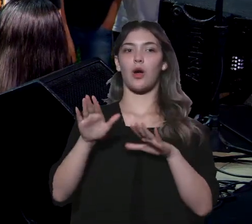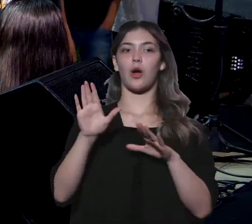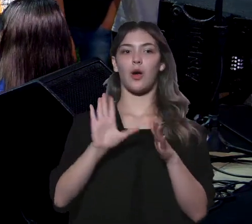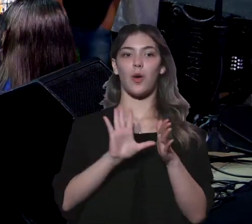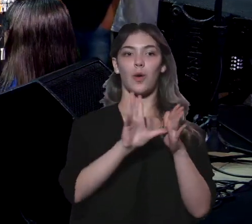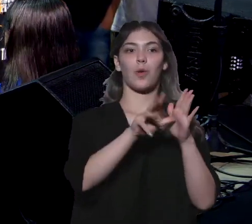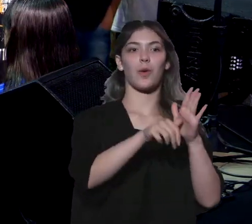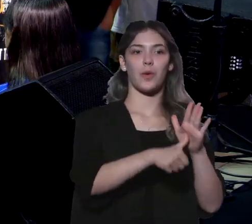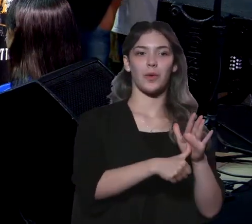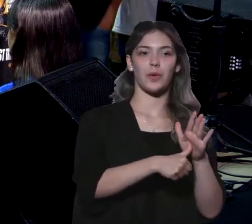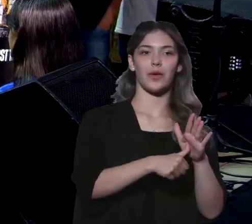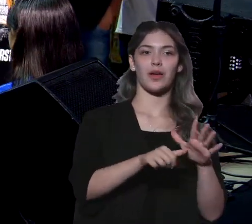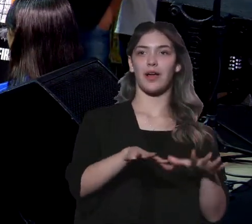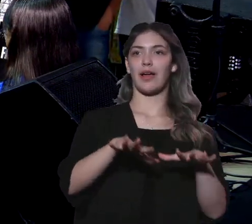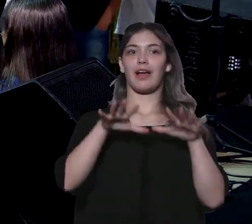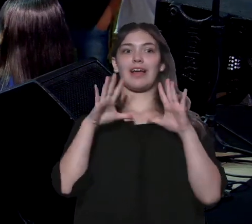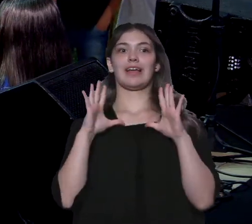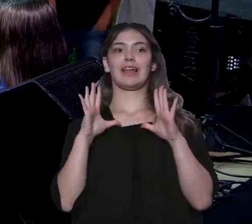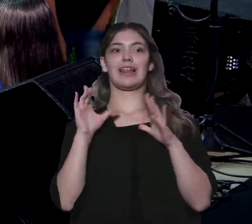rogando praga. Não.